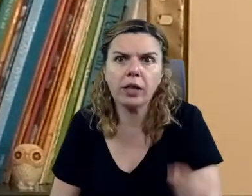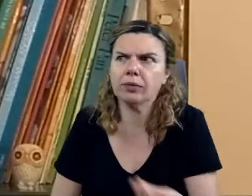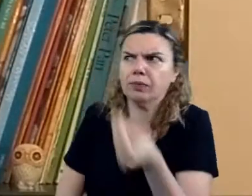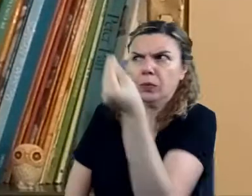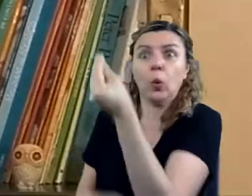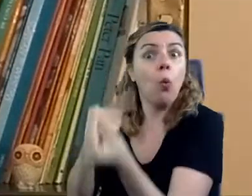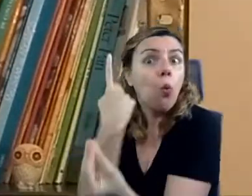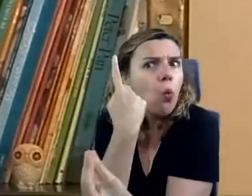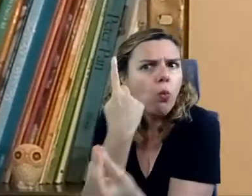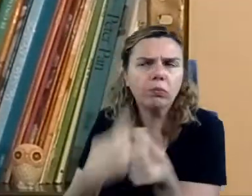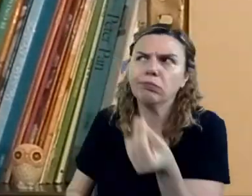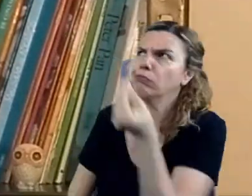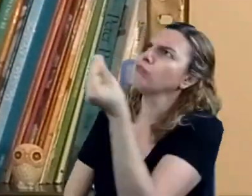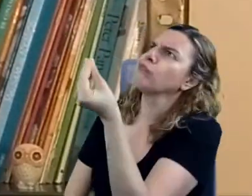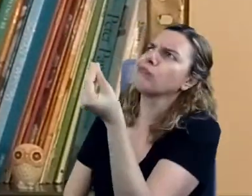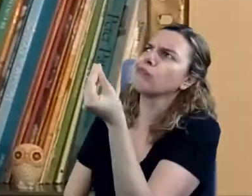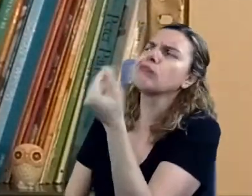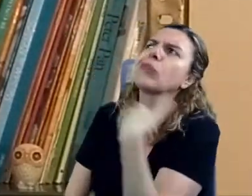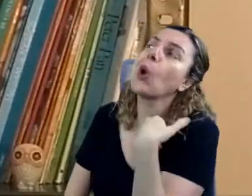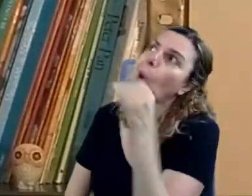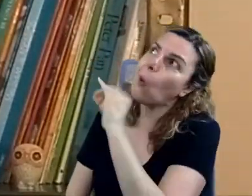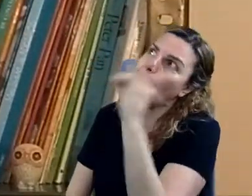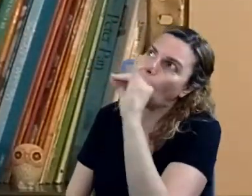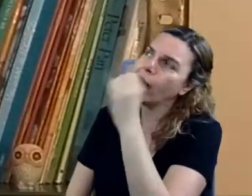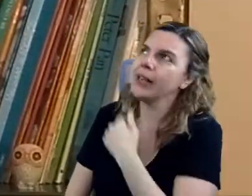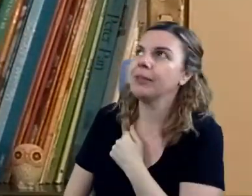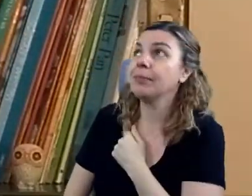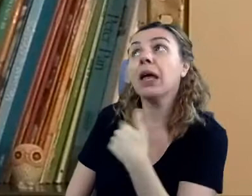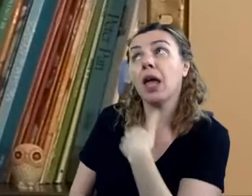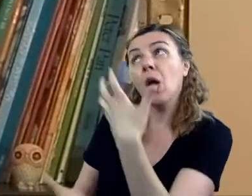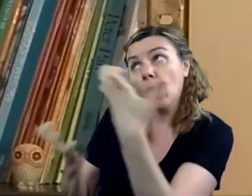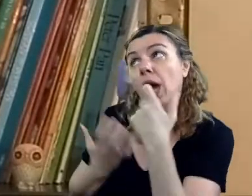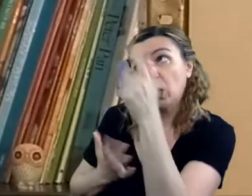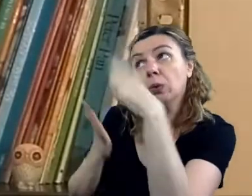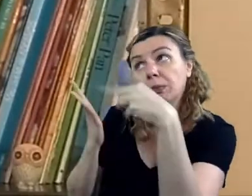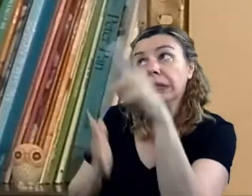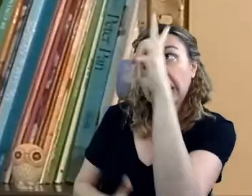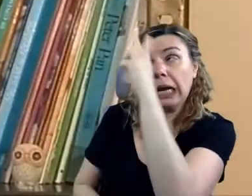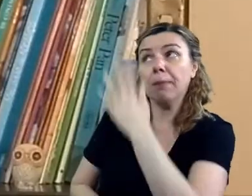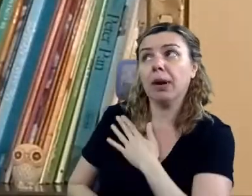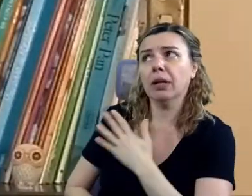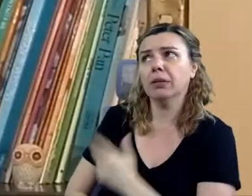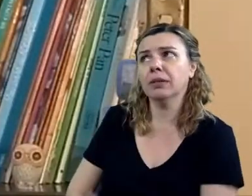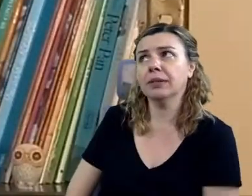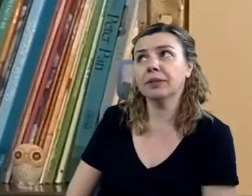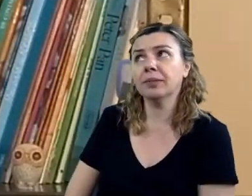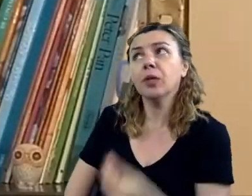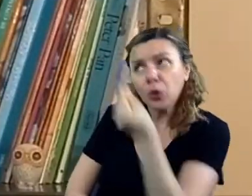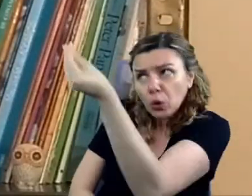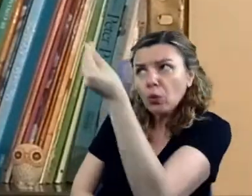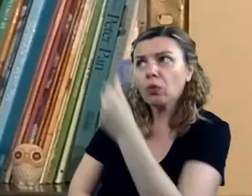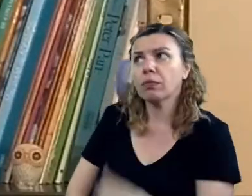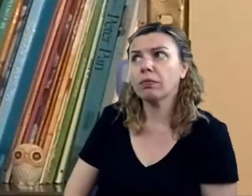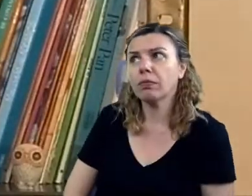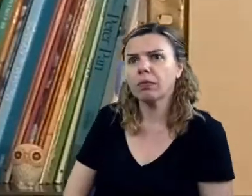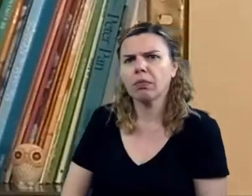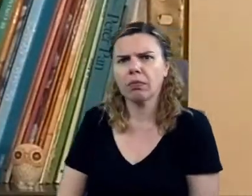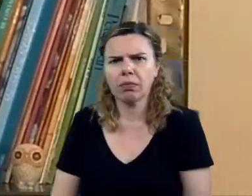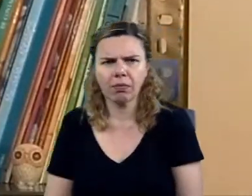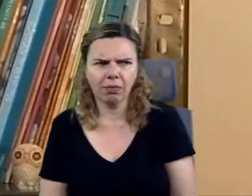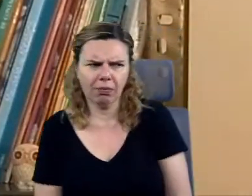deu-lhe uma moeda, a única que tinha, e disse: oi, quero que você pinte uma lembrança. Tome!